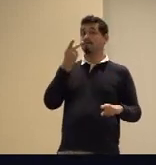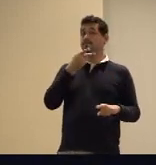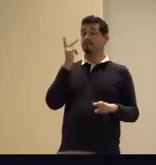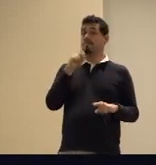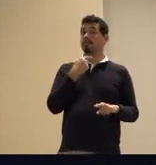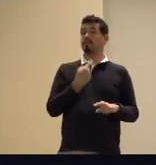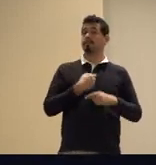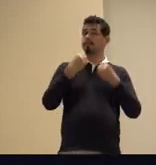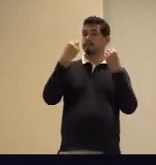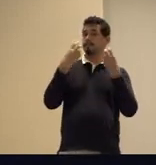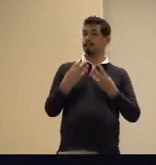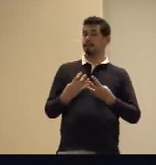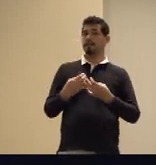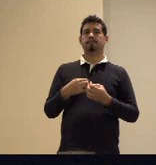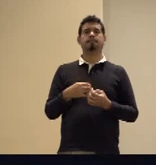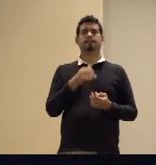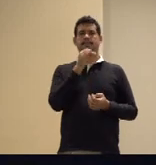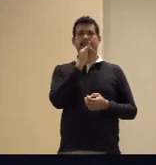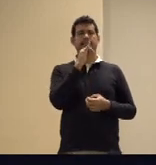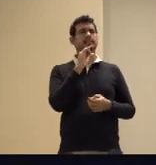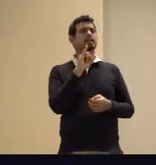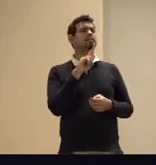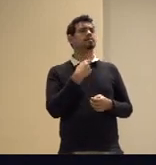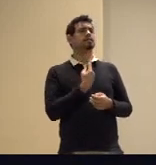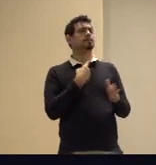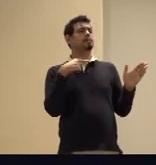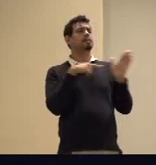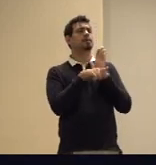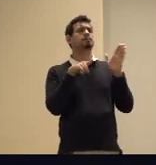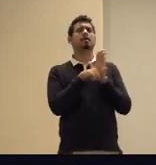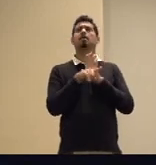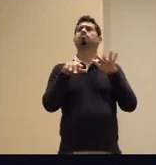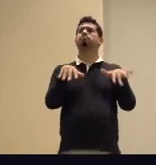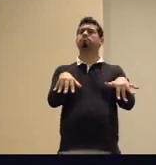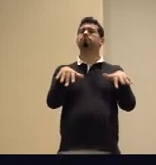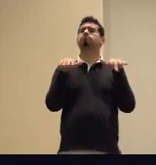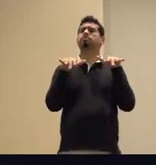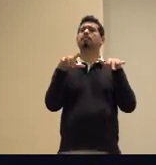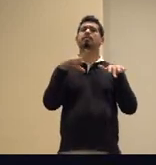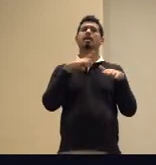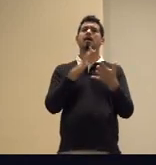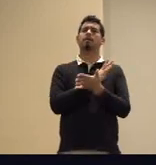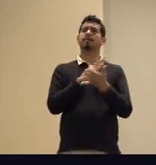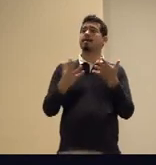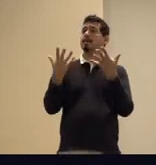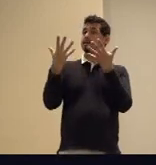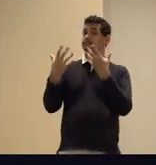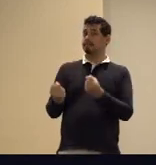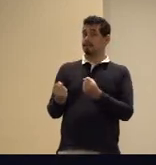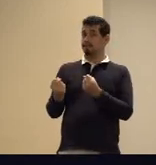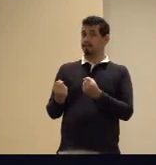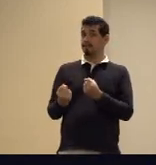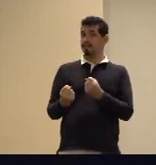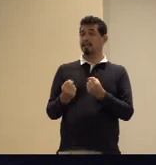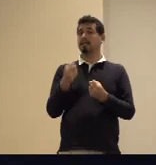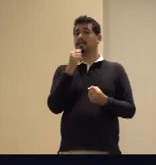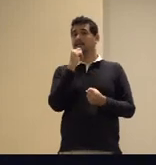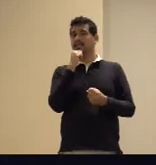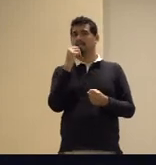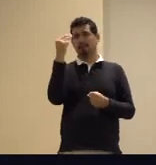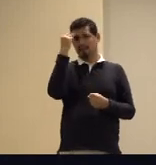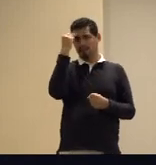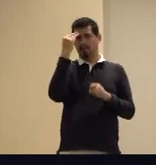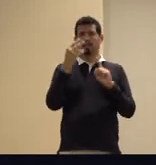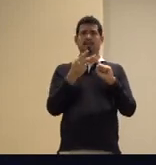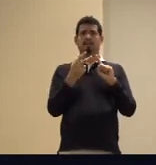coloca o seguinte: se a gente perguntar aqui nesse auditório se tem alguém a favor de manicômios, de